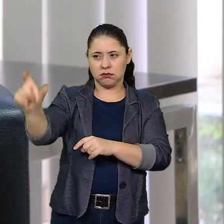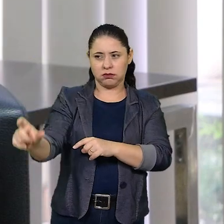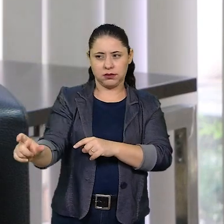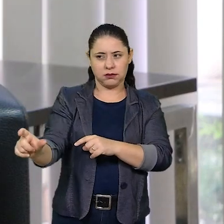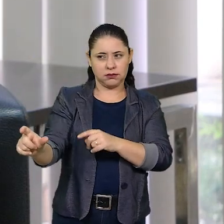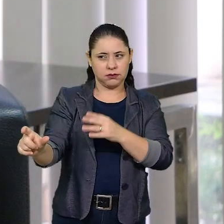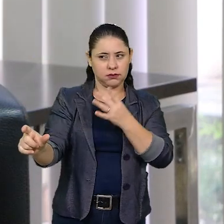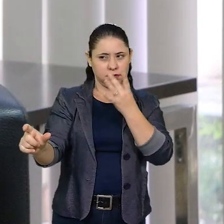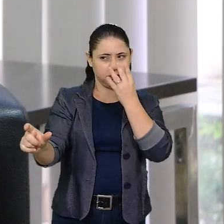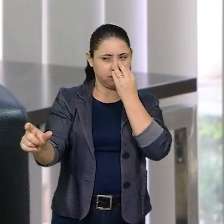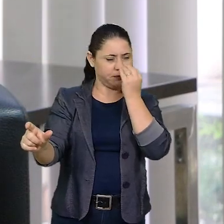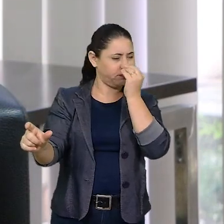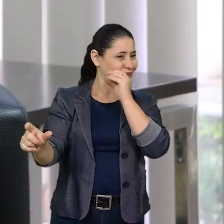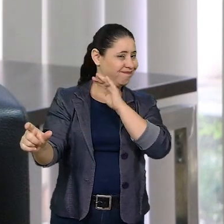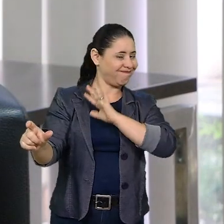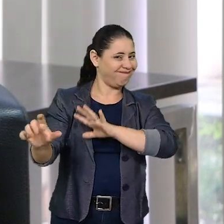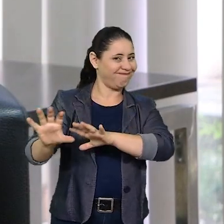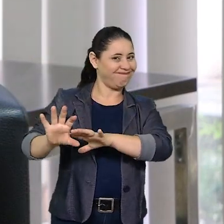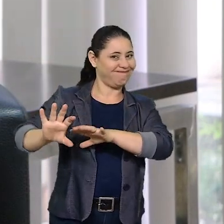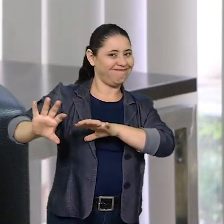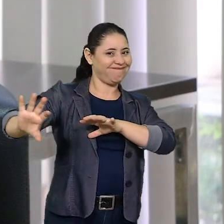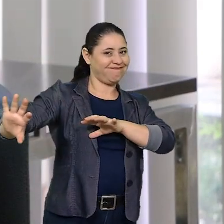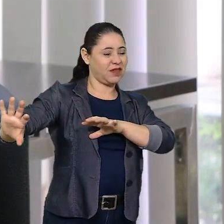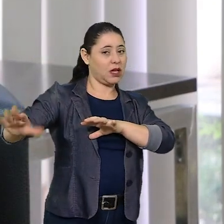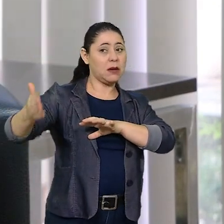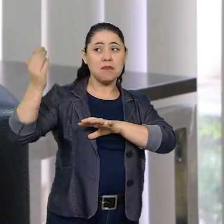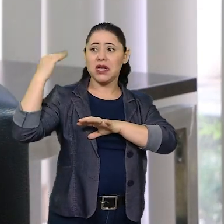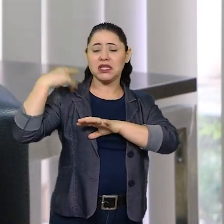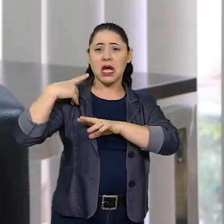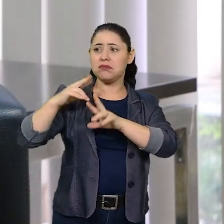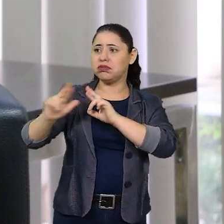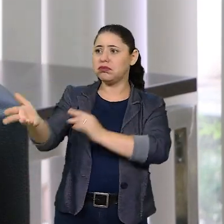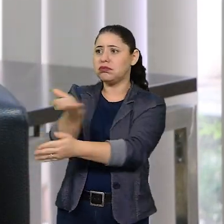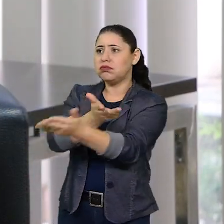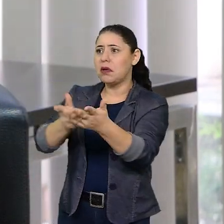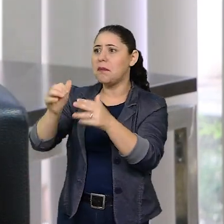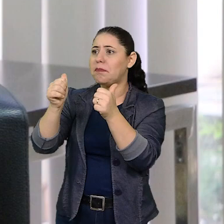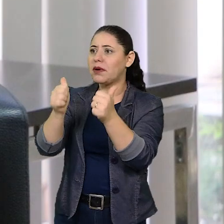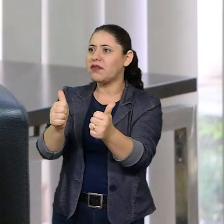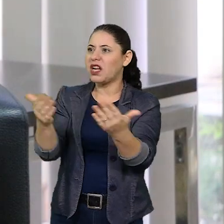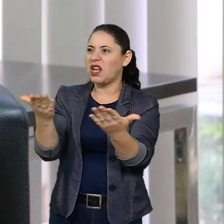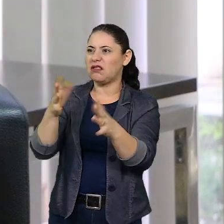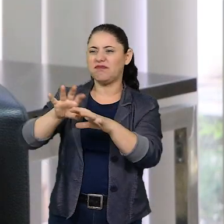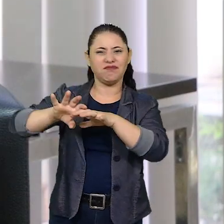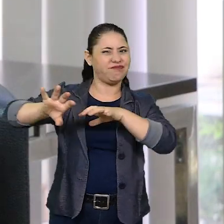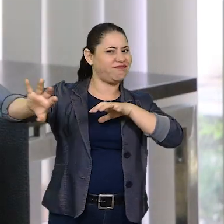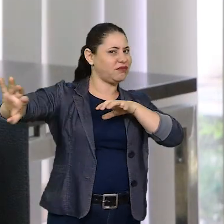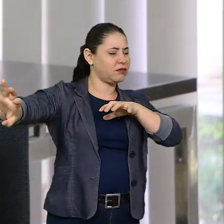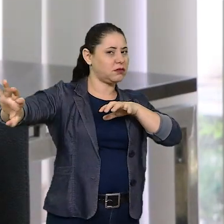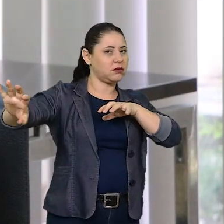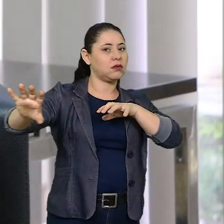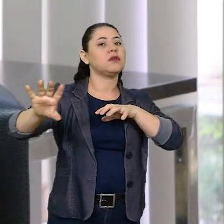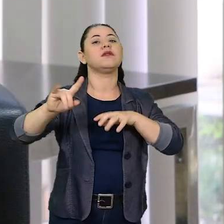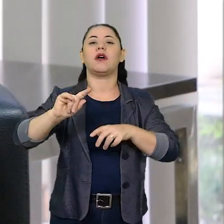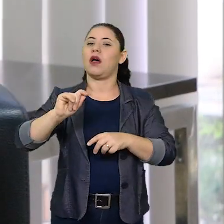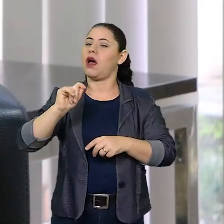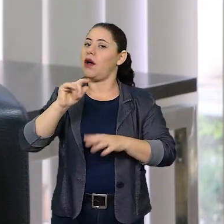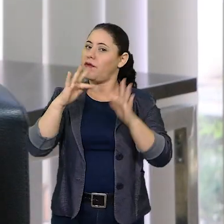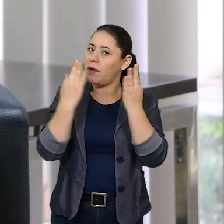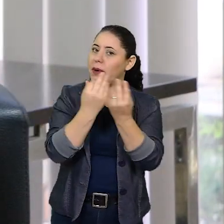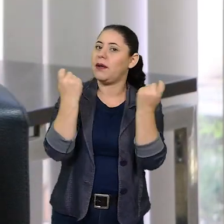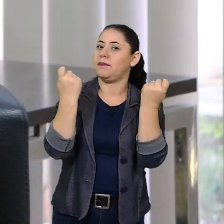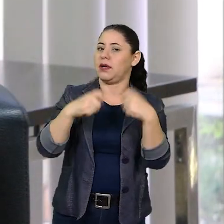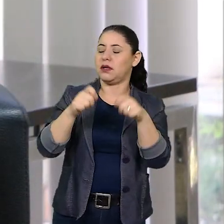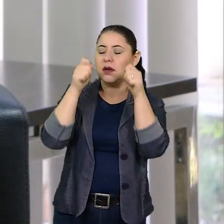a uma pessoa determinada com a qual ela antes se relacionava bem. Então, são sinais que